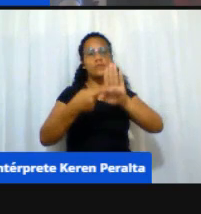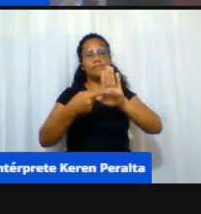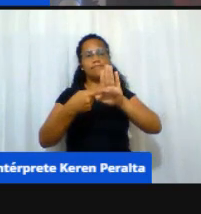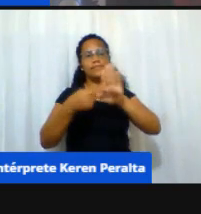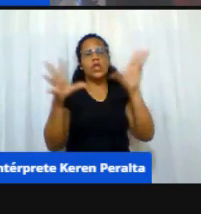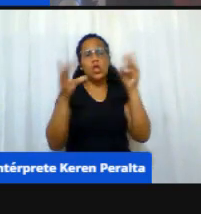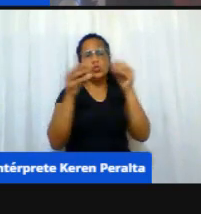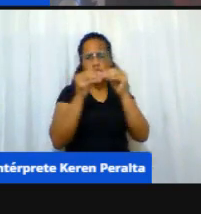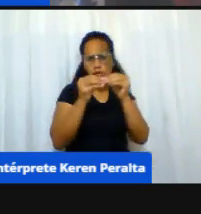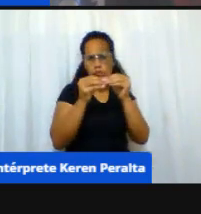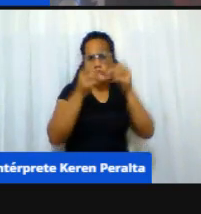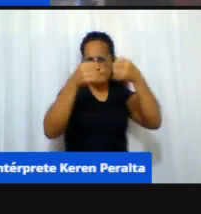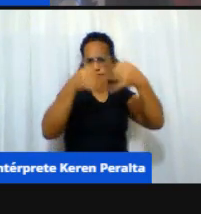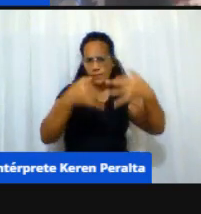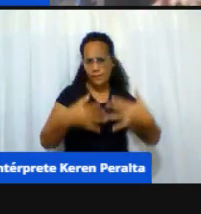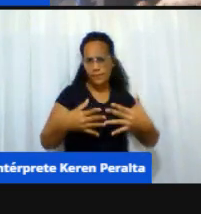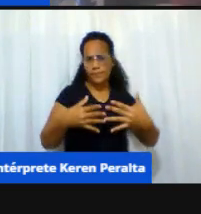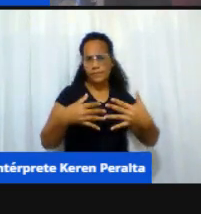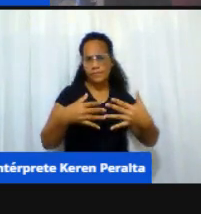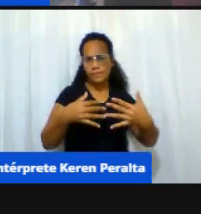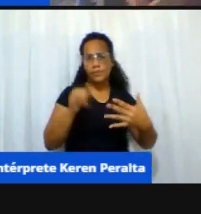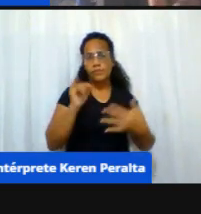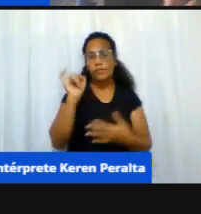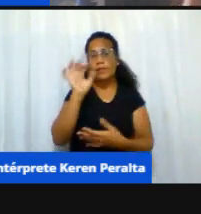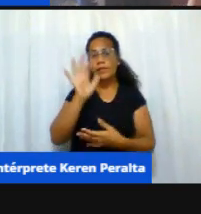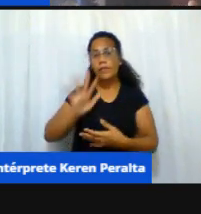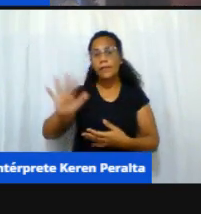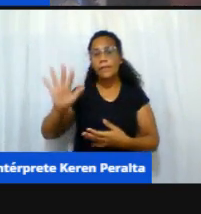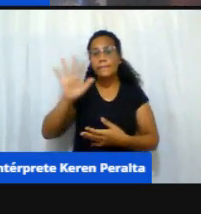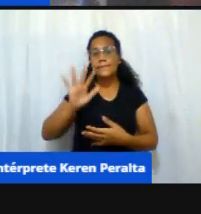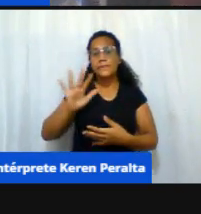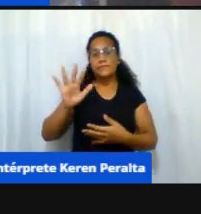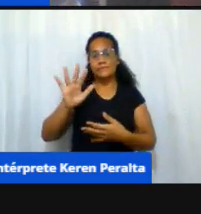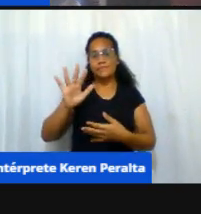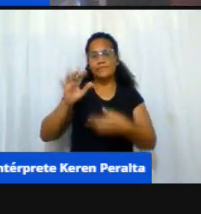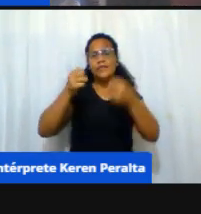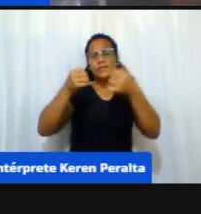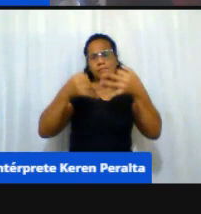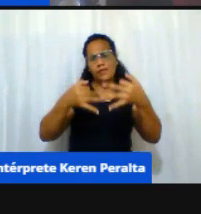e como compensação e justificativa da fala que acompanha a apresentação.